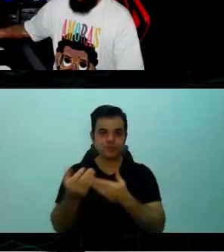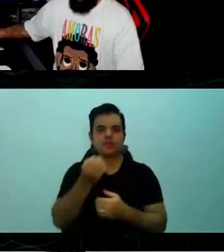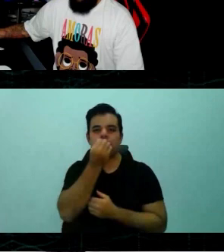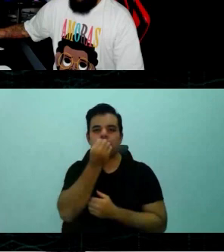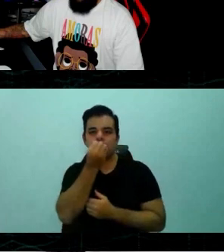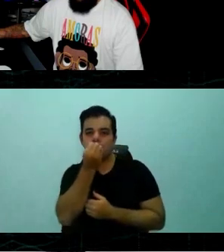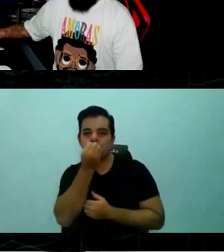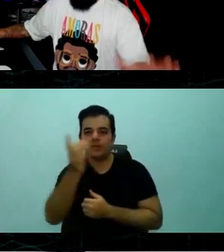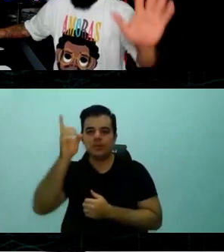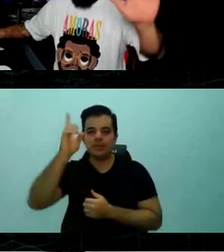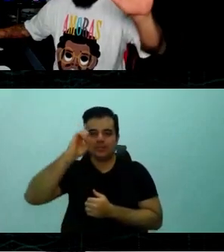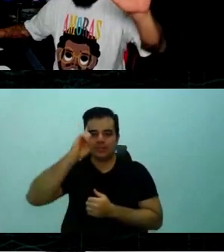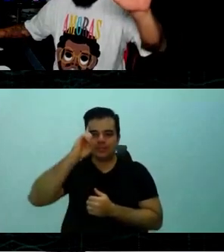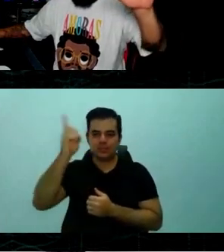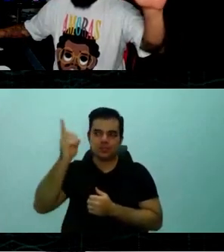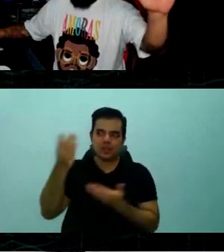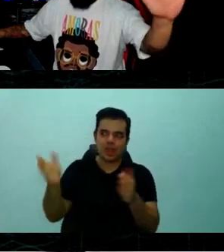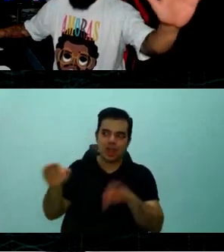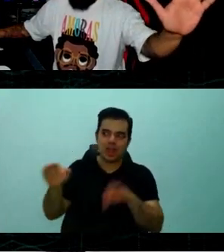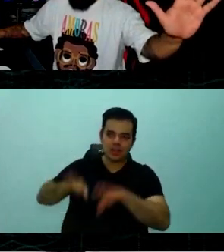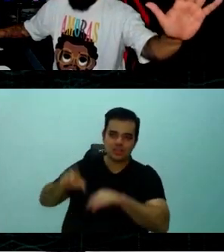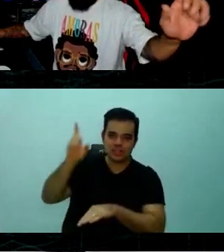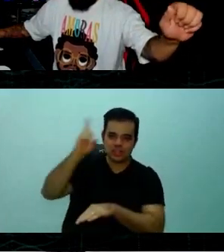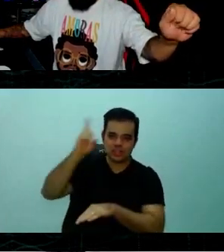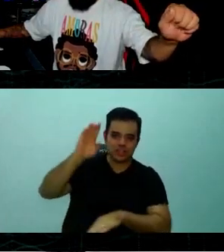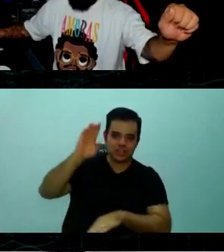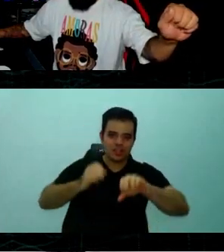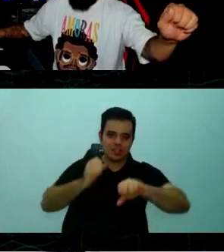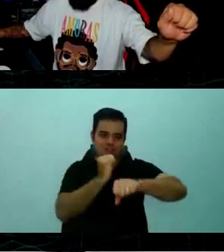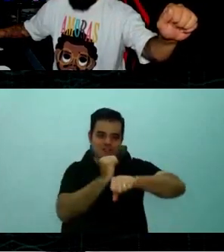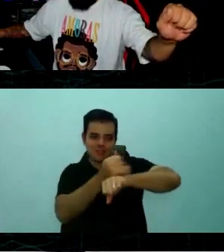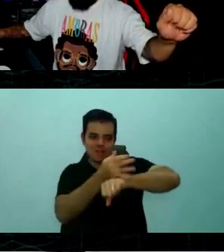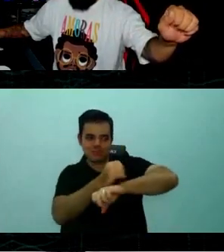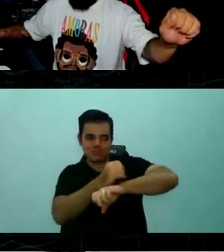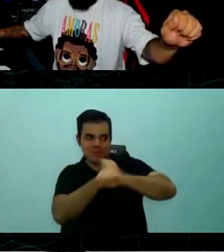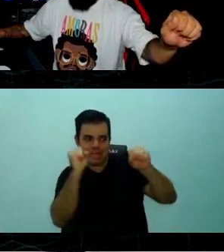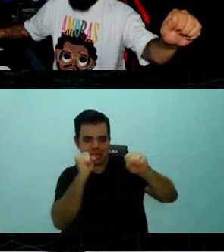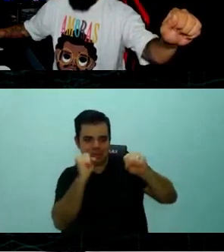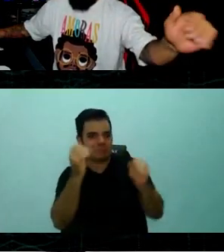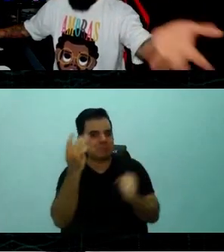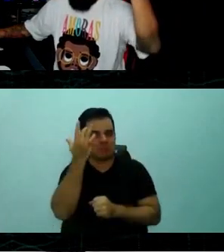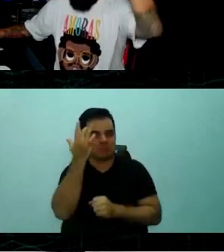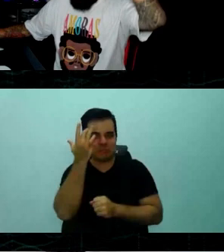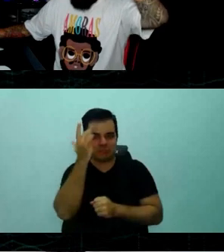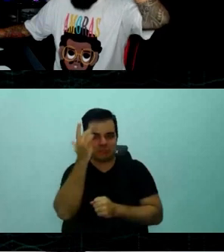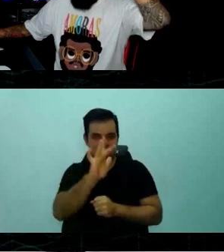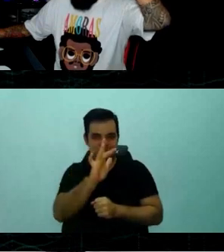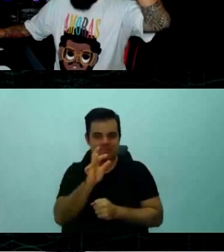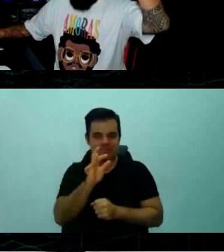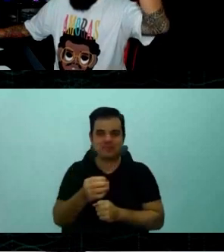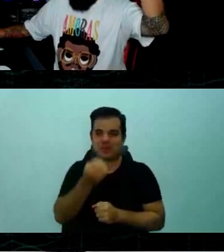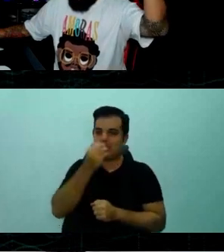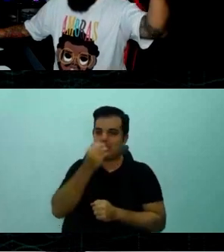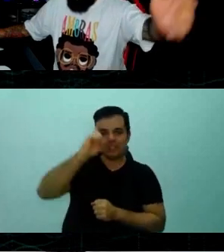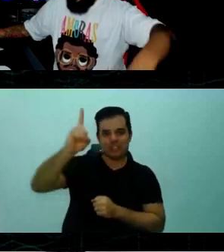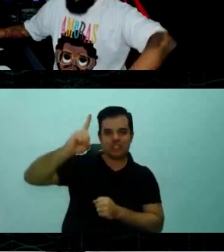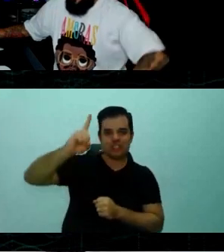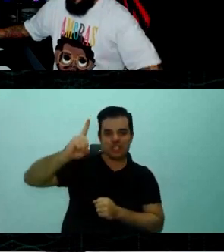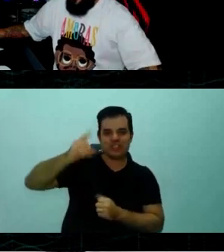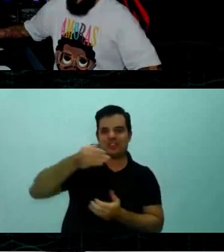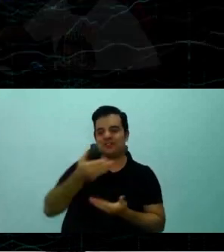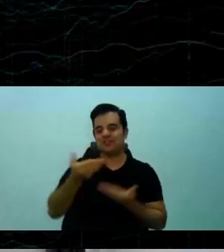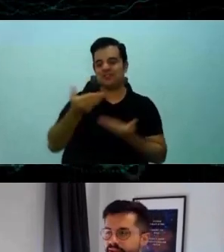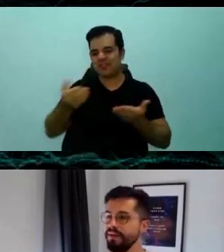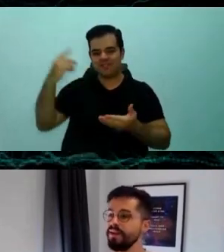pessoal para quem é de dia mas eu acho que no Brasil já deve ser de manhã também então tá tudo certo bom dia bom dia